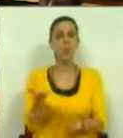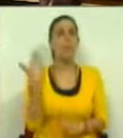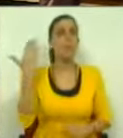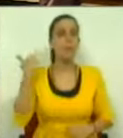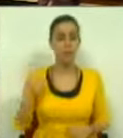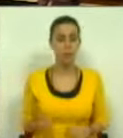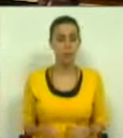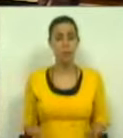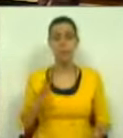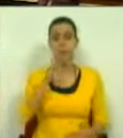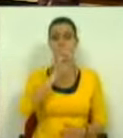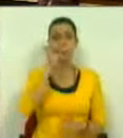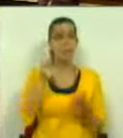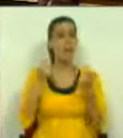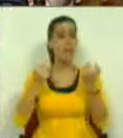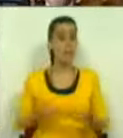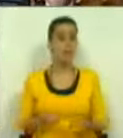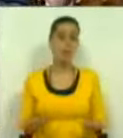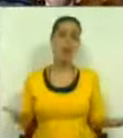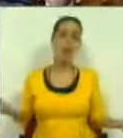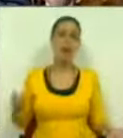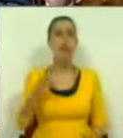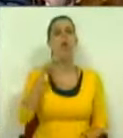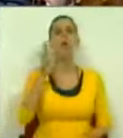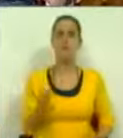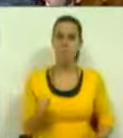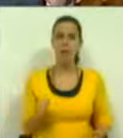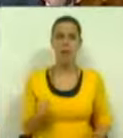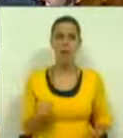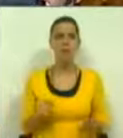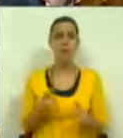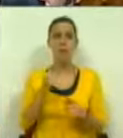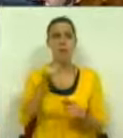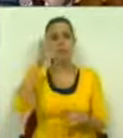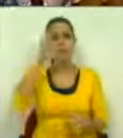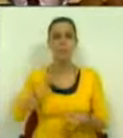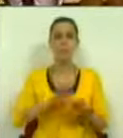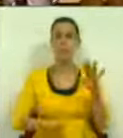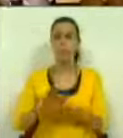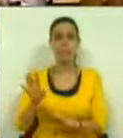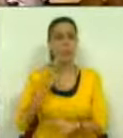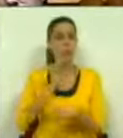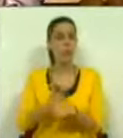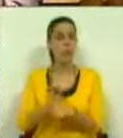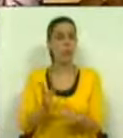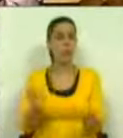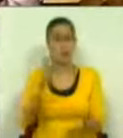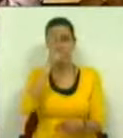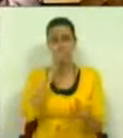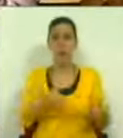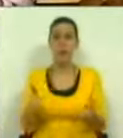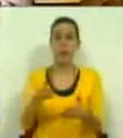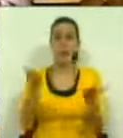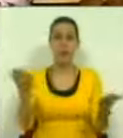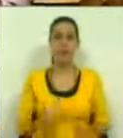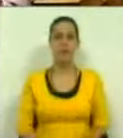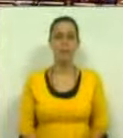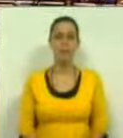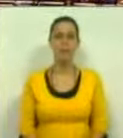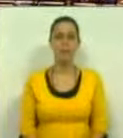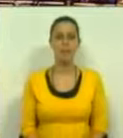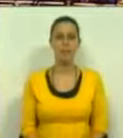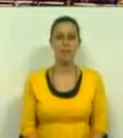fazer. E se é assim tão pouco, então o Partido Socialista nem esse pouco soube fazer quando estava a governar.